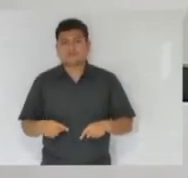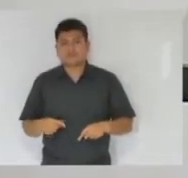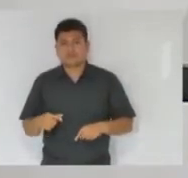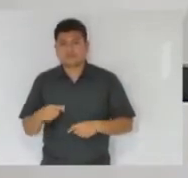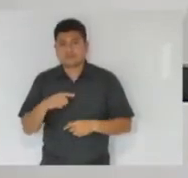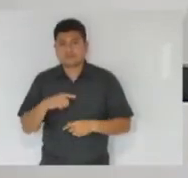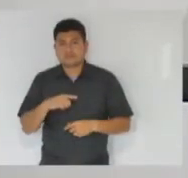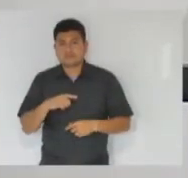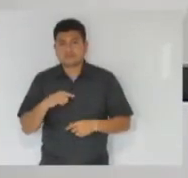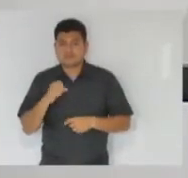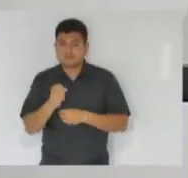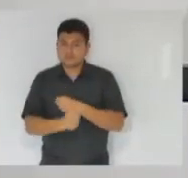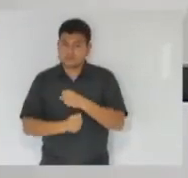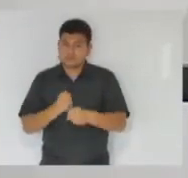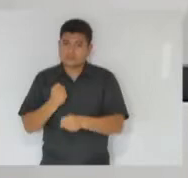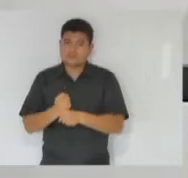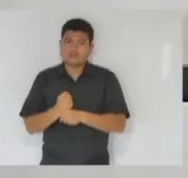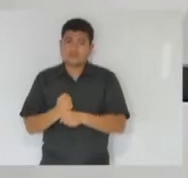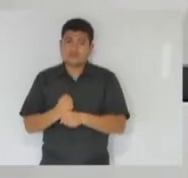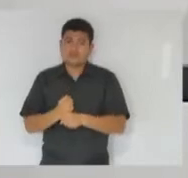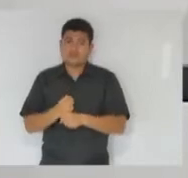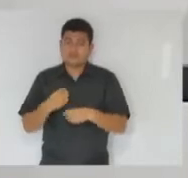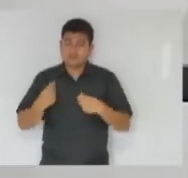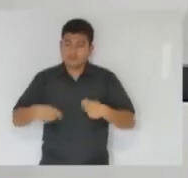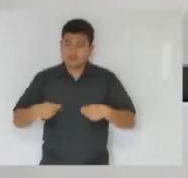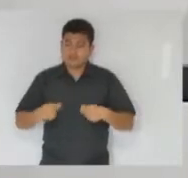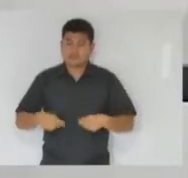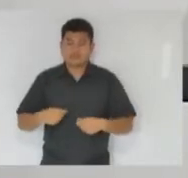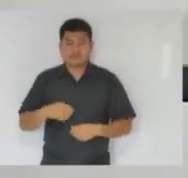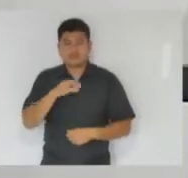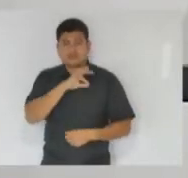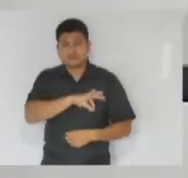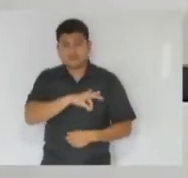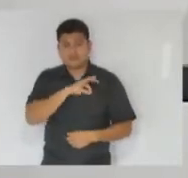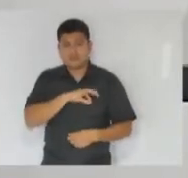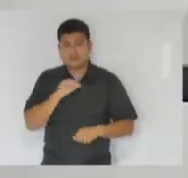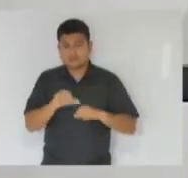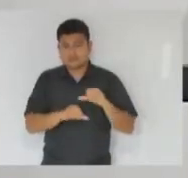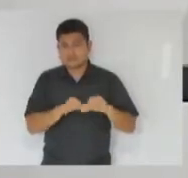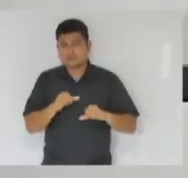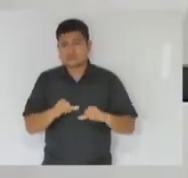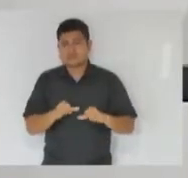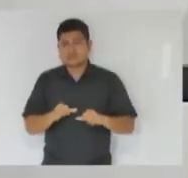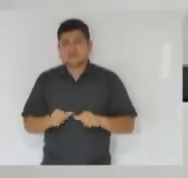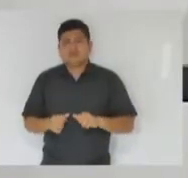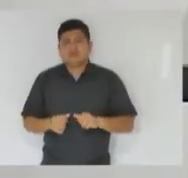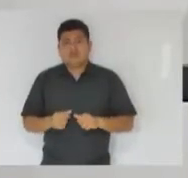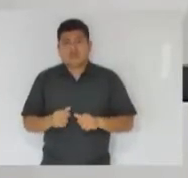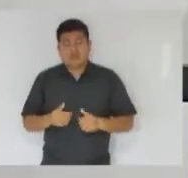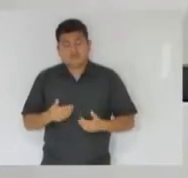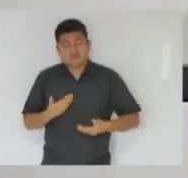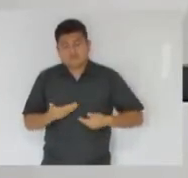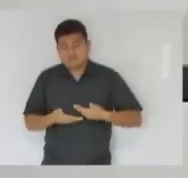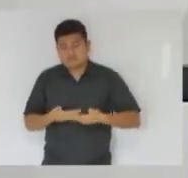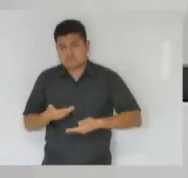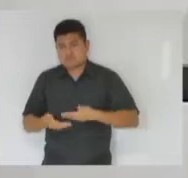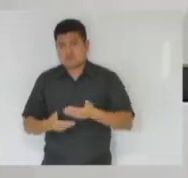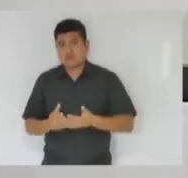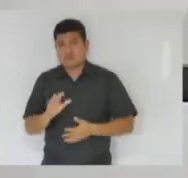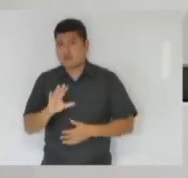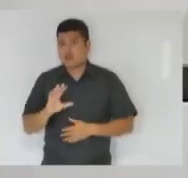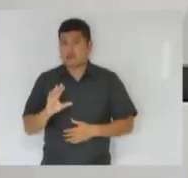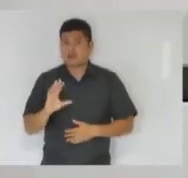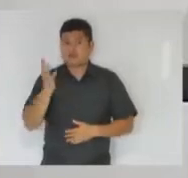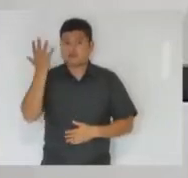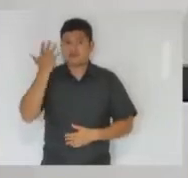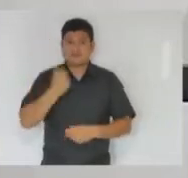anual, precisa ter em seus salários. E isso foi acontecendo ao longo do tempo. Acontece que no ano passado,